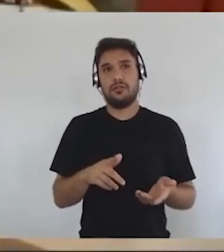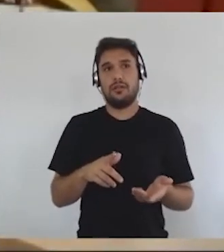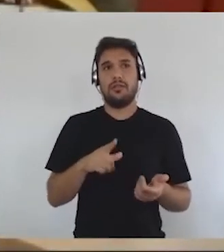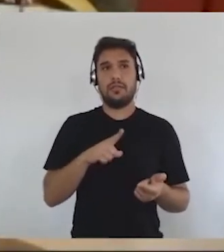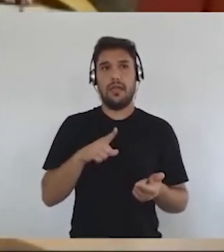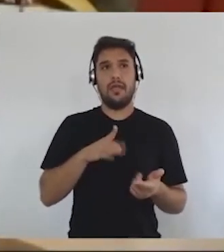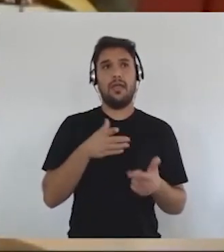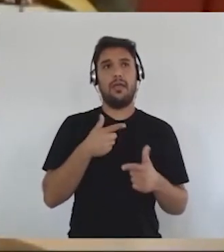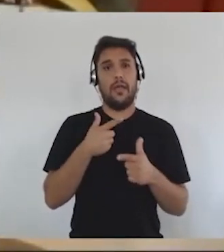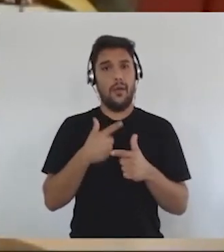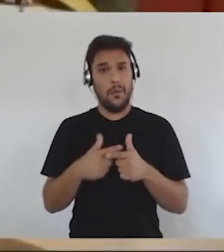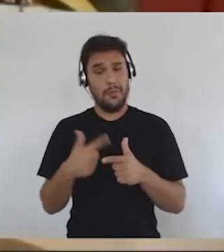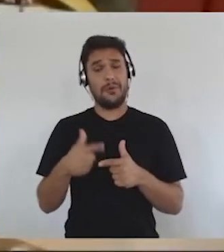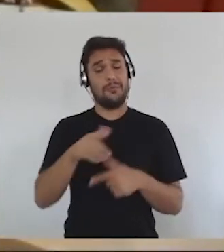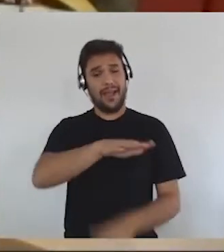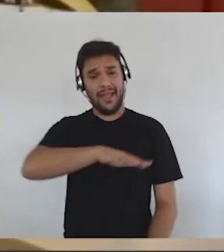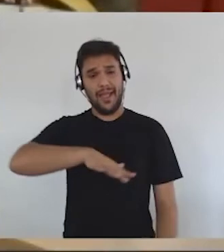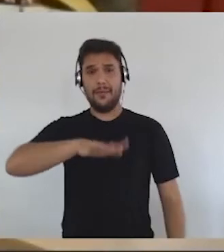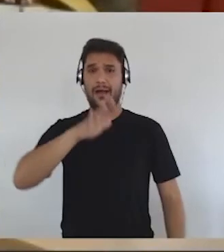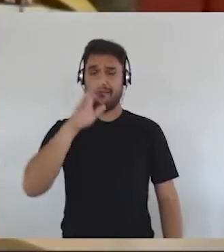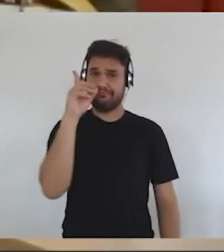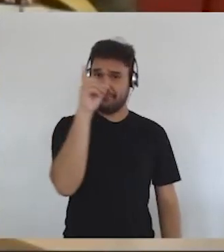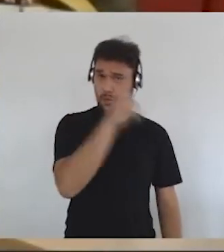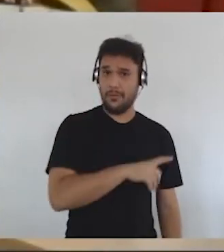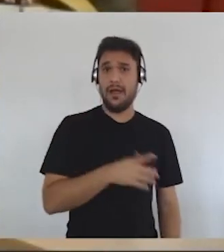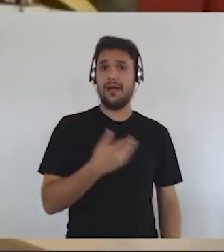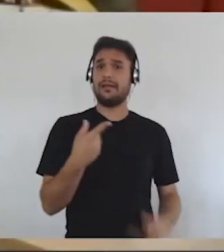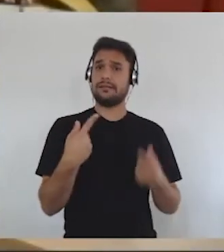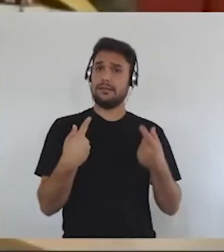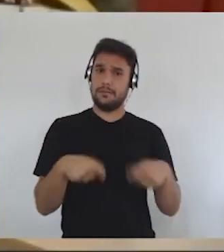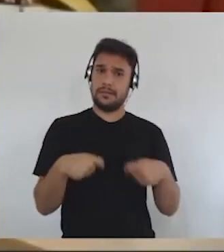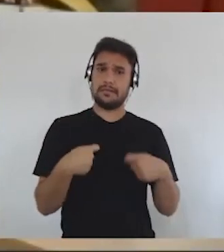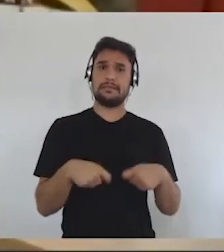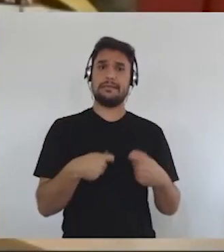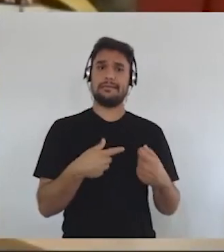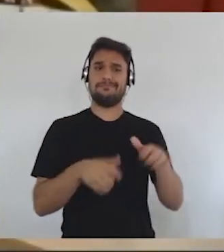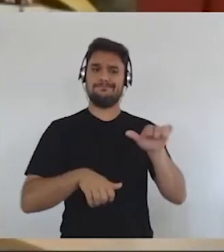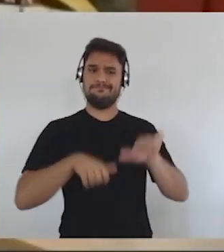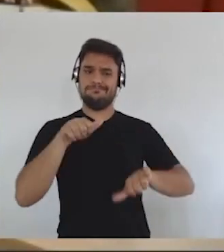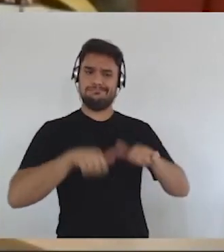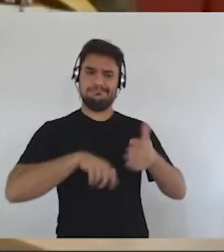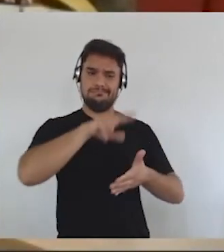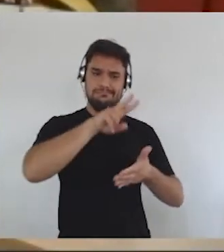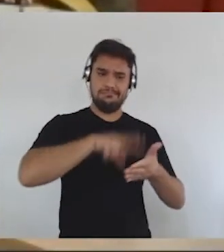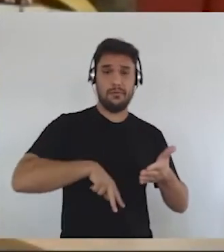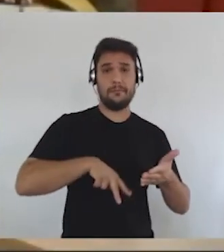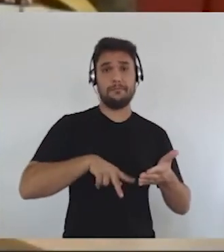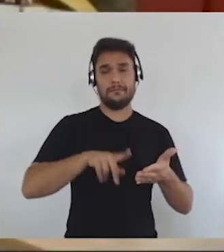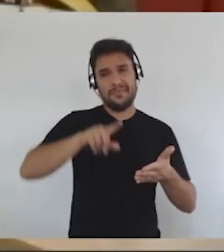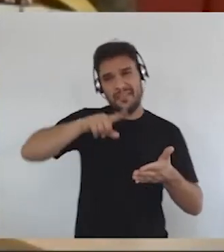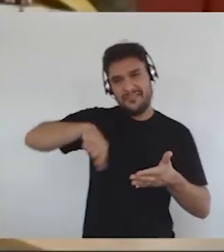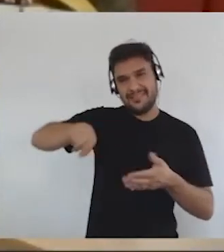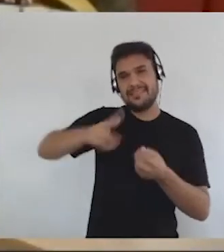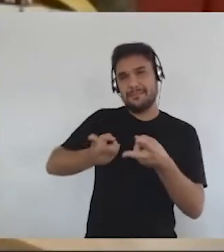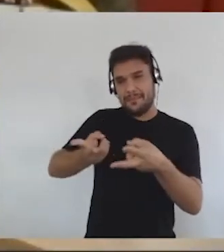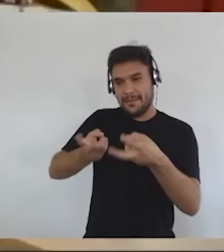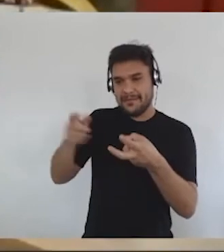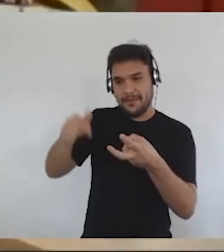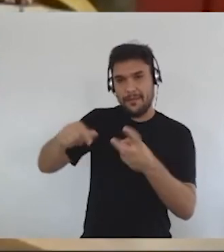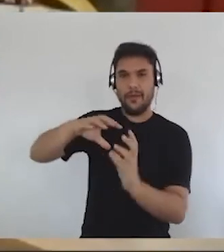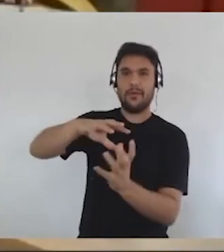numa questão extremamente complexa e que demanda muita análise. Bom, deu para perceber que o